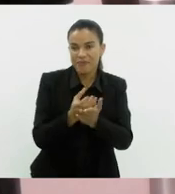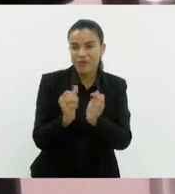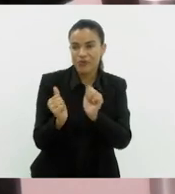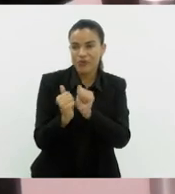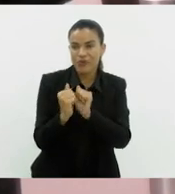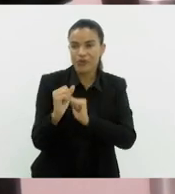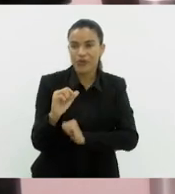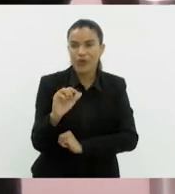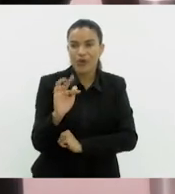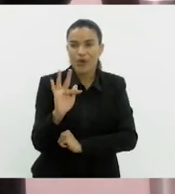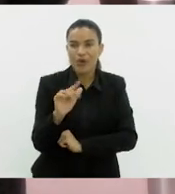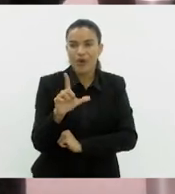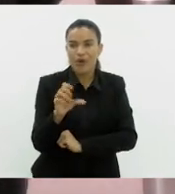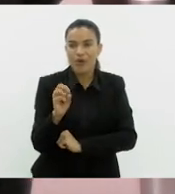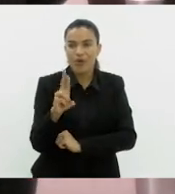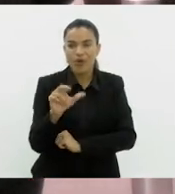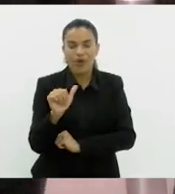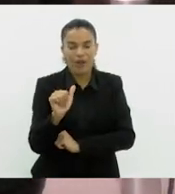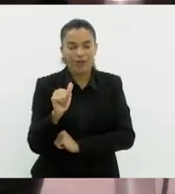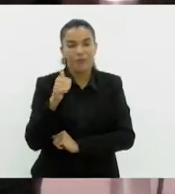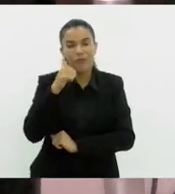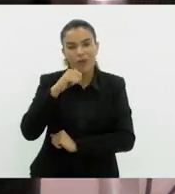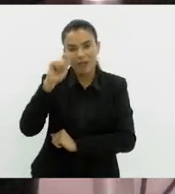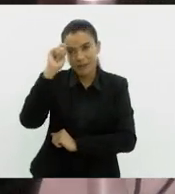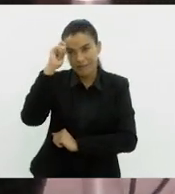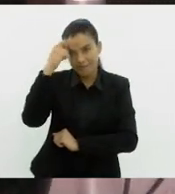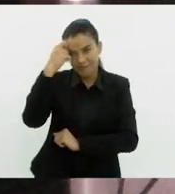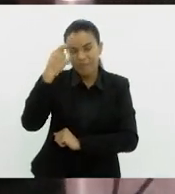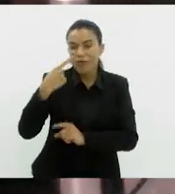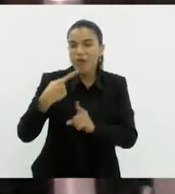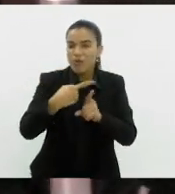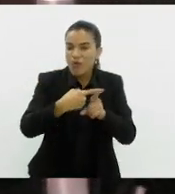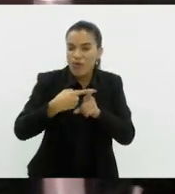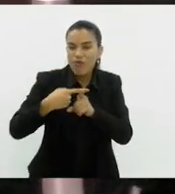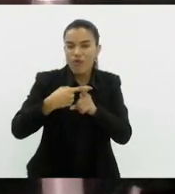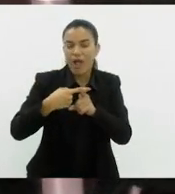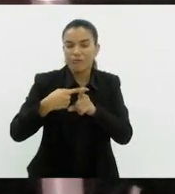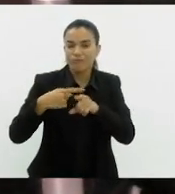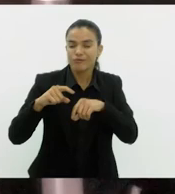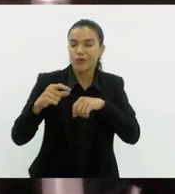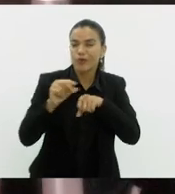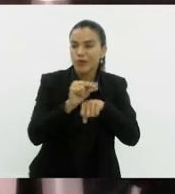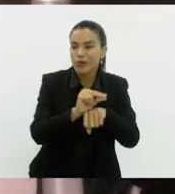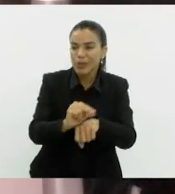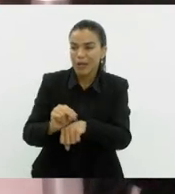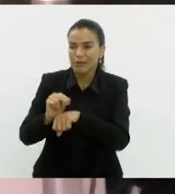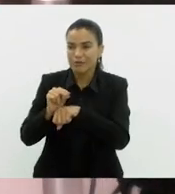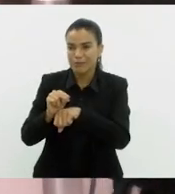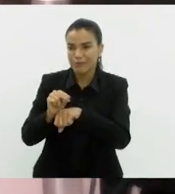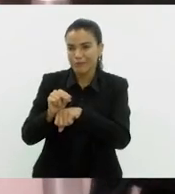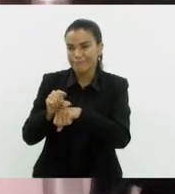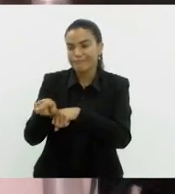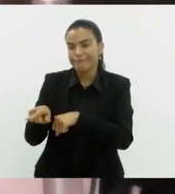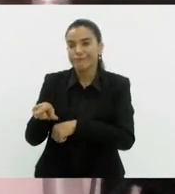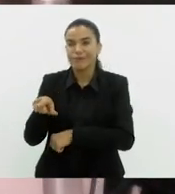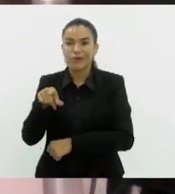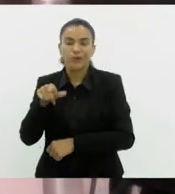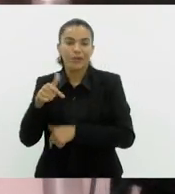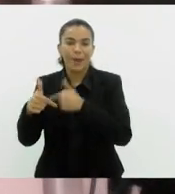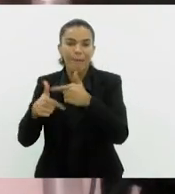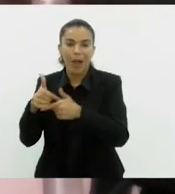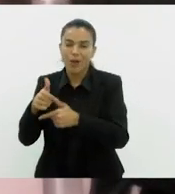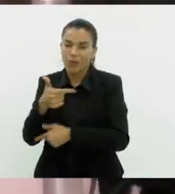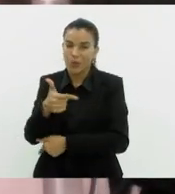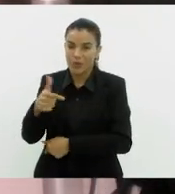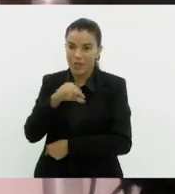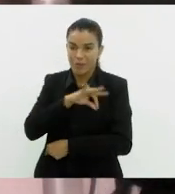Flora sobre mulheres negras na encruzilhada do cuidado, um estudo sobre o trabalho de cuidado e doméstico não remunerado. E